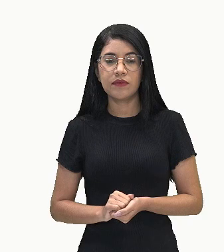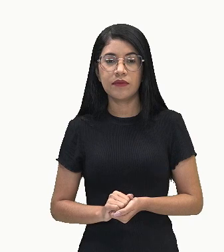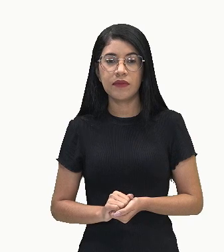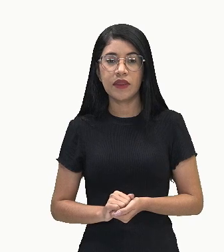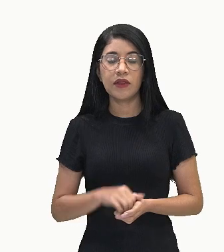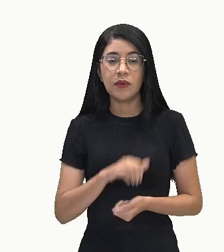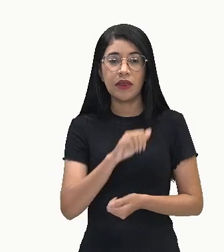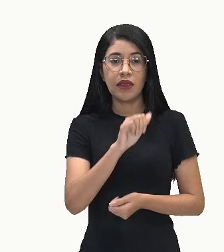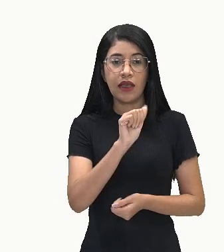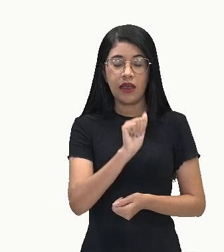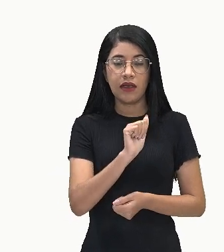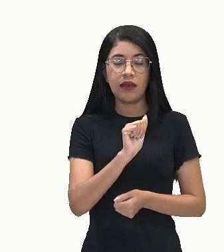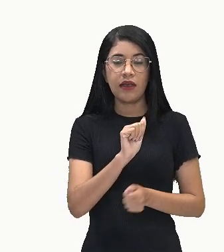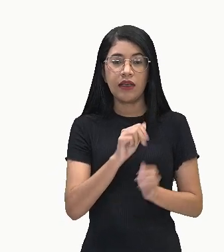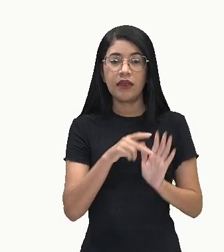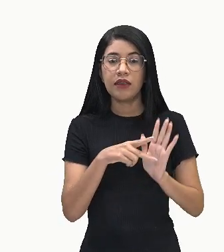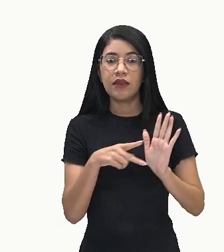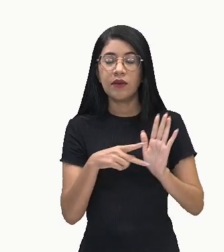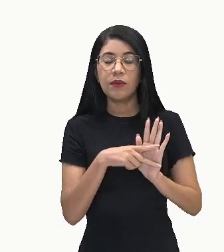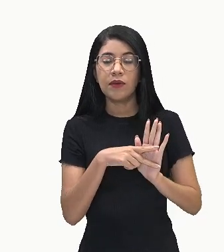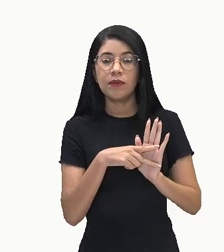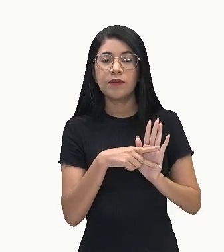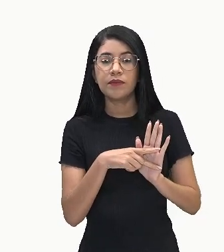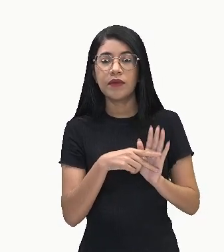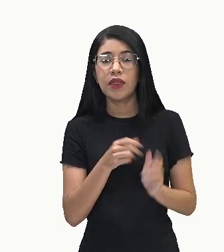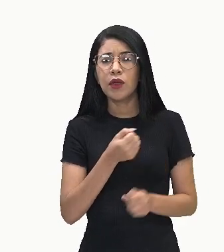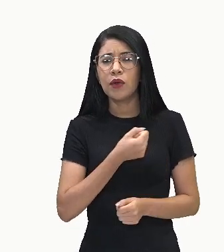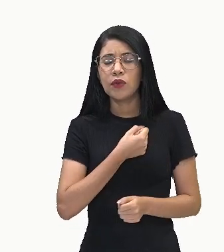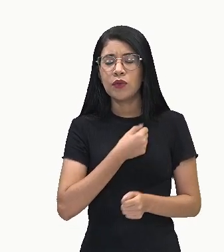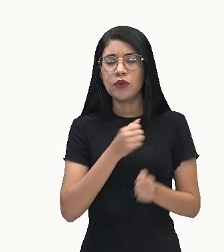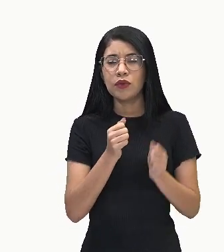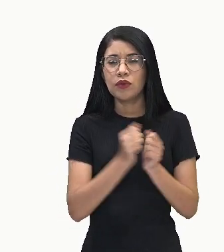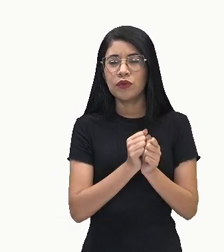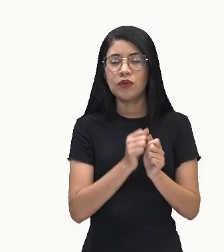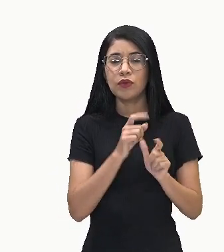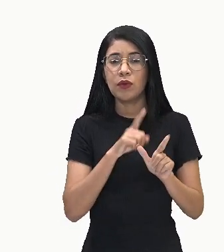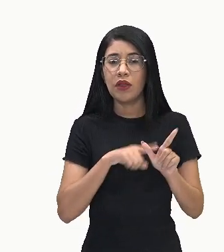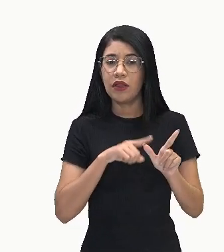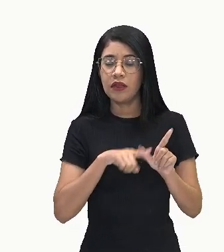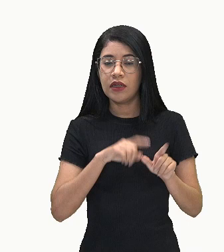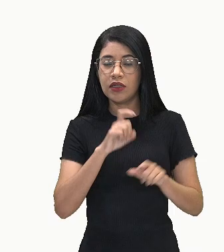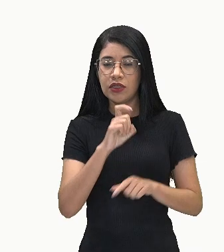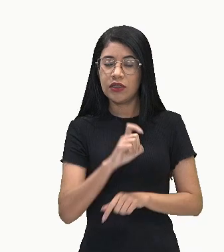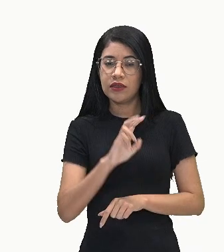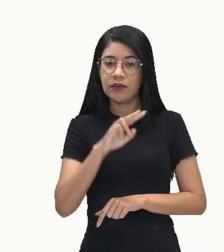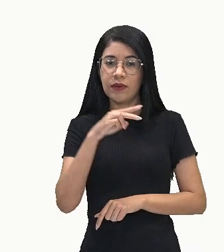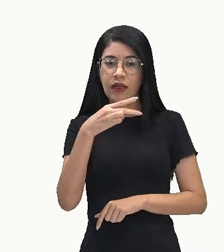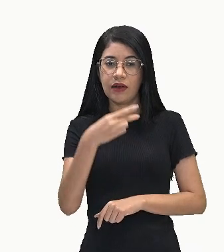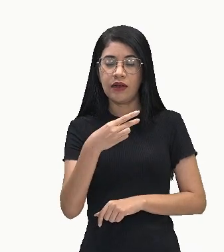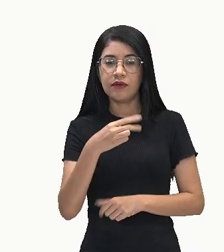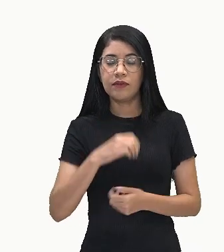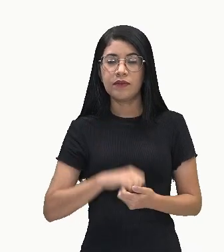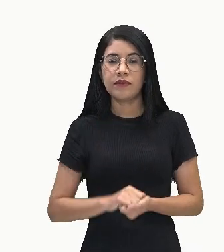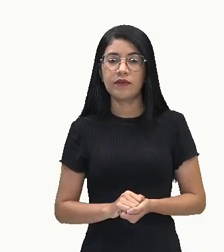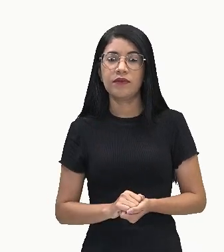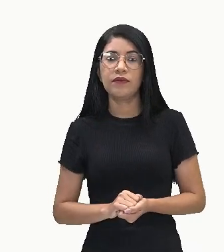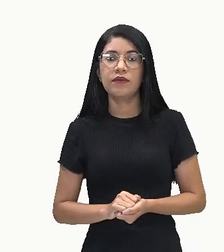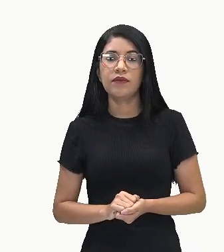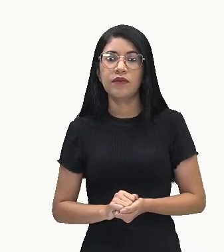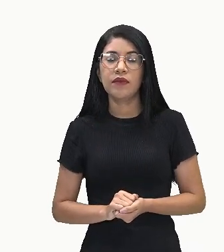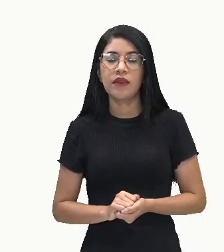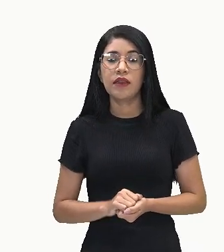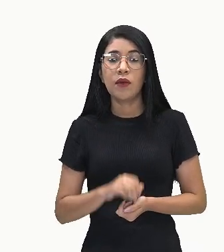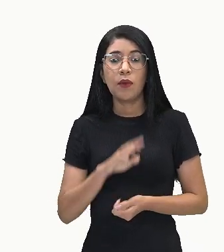a, que é um número que vem acompanhado com o x² igual a 4, o